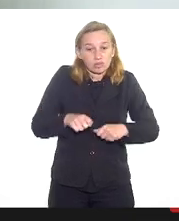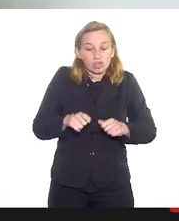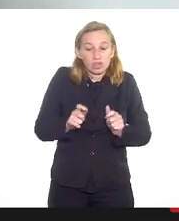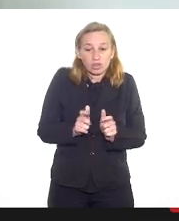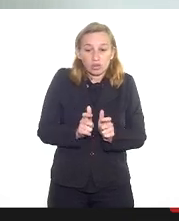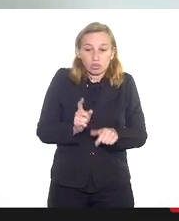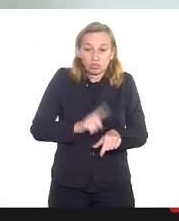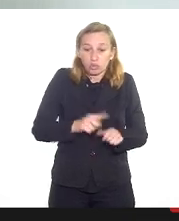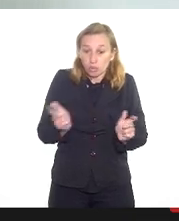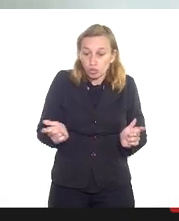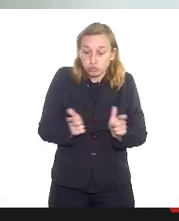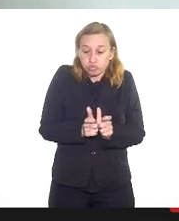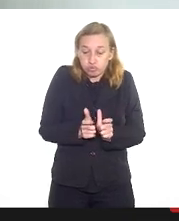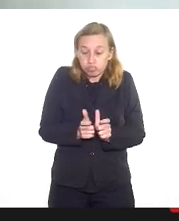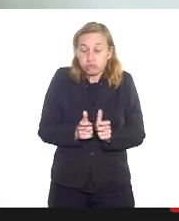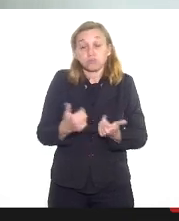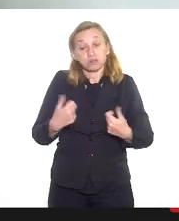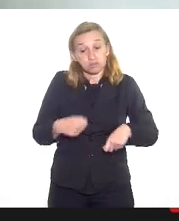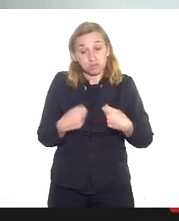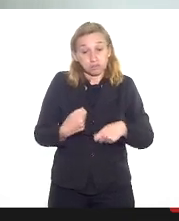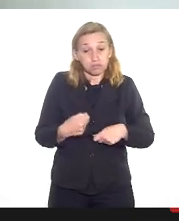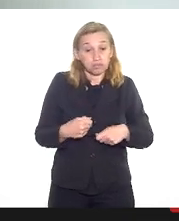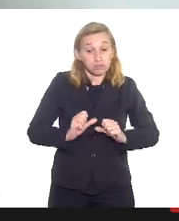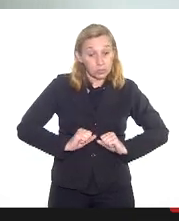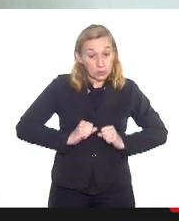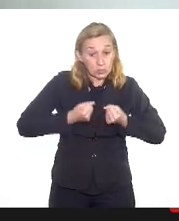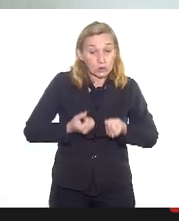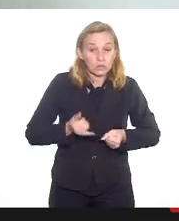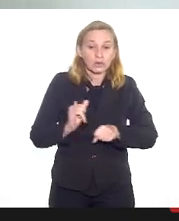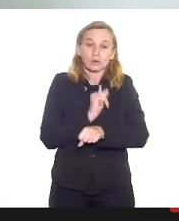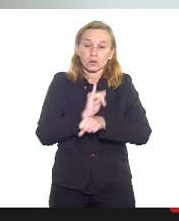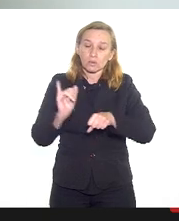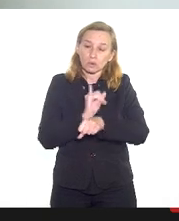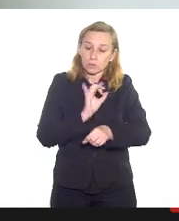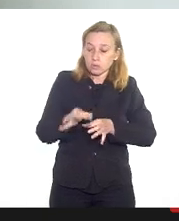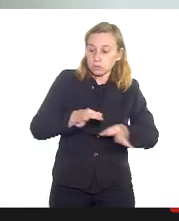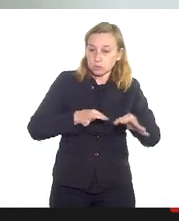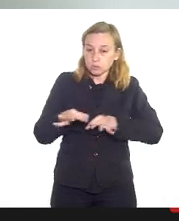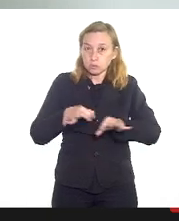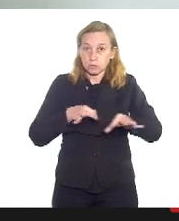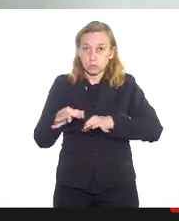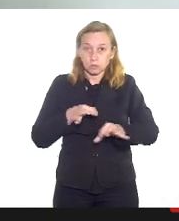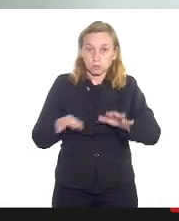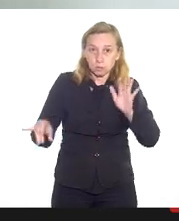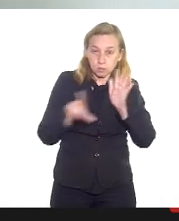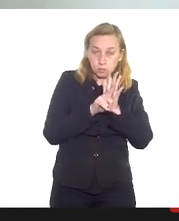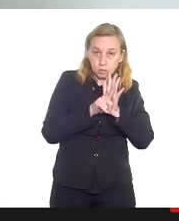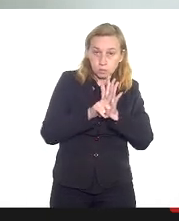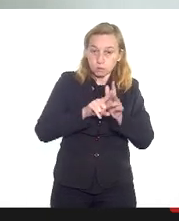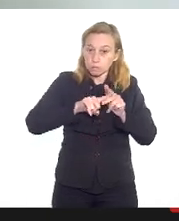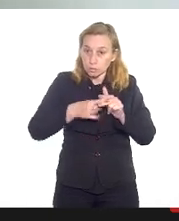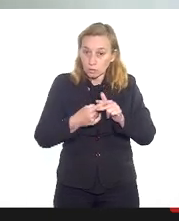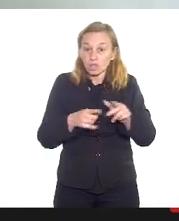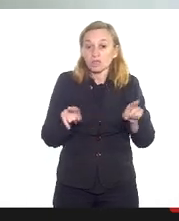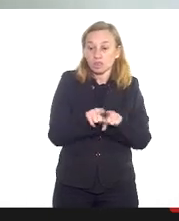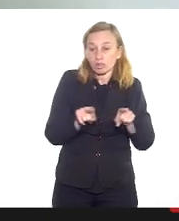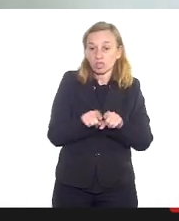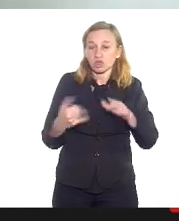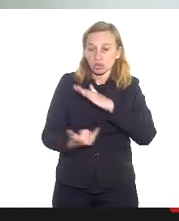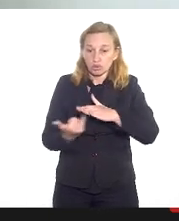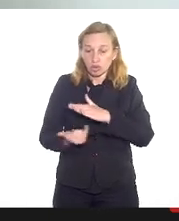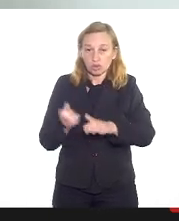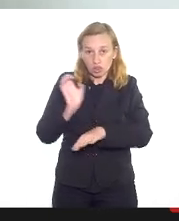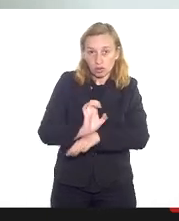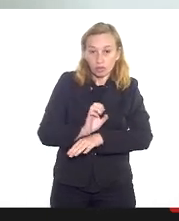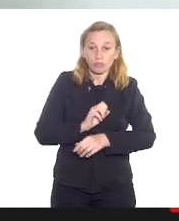prazo, precisaria ter muito empenho em termos de organizar a legislação e regulação e também as instituições